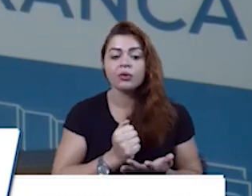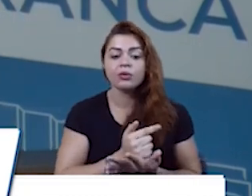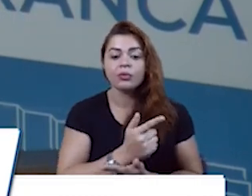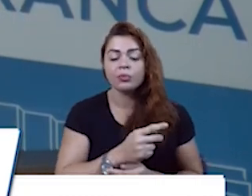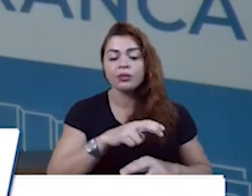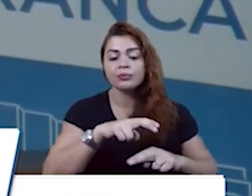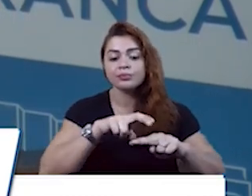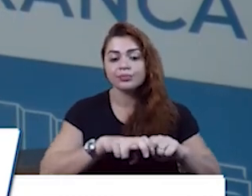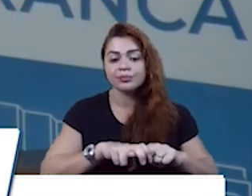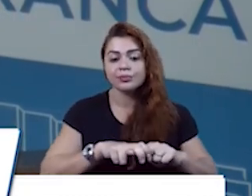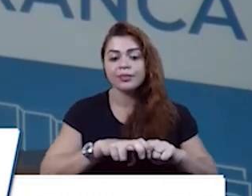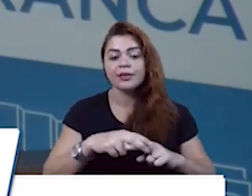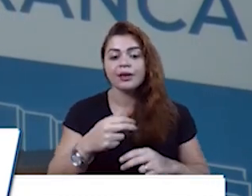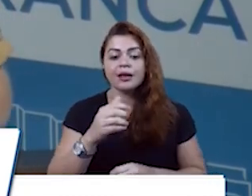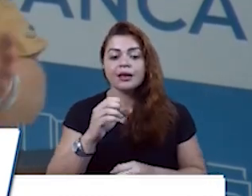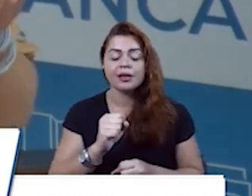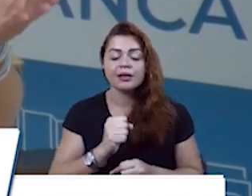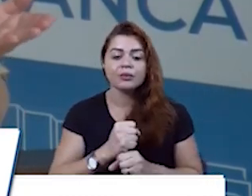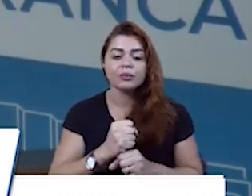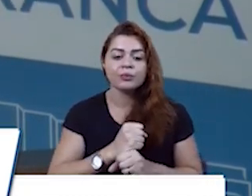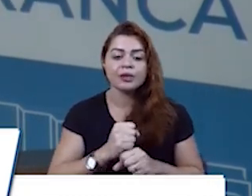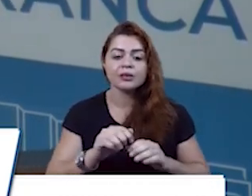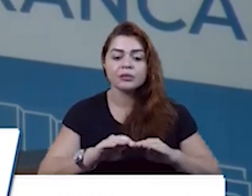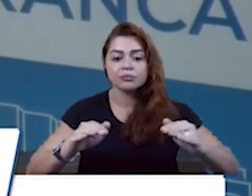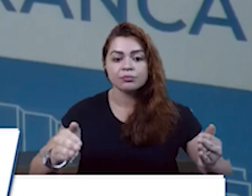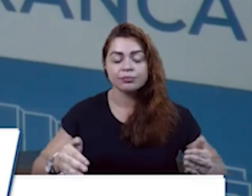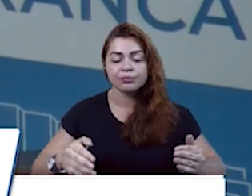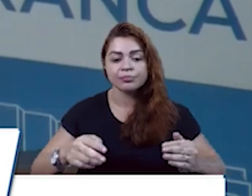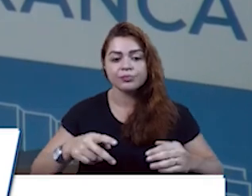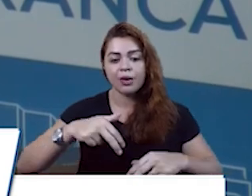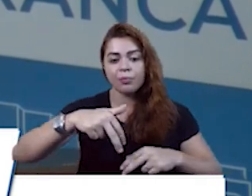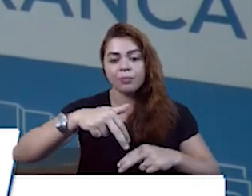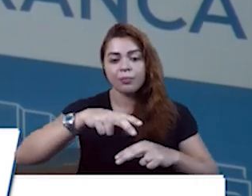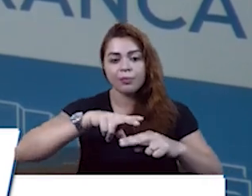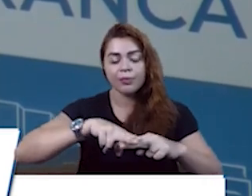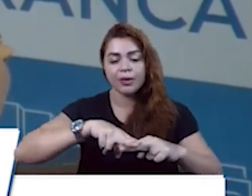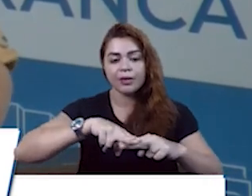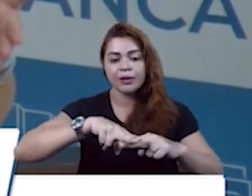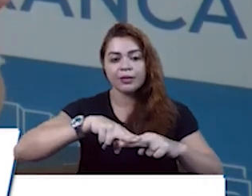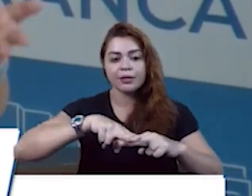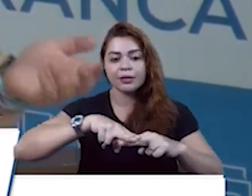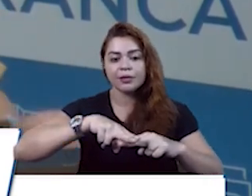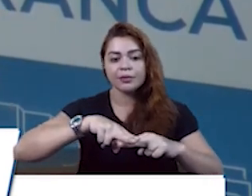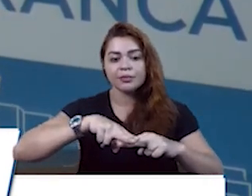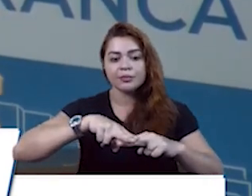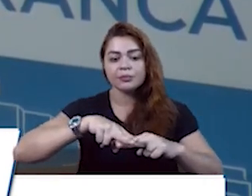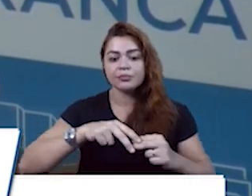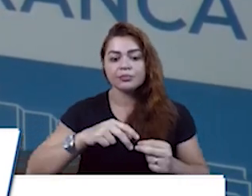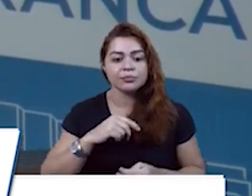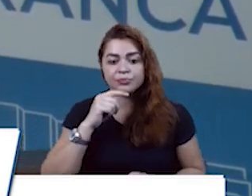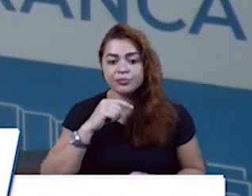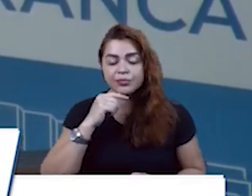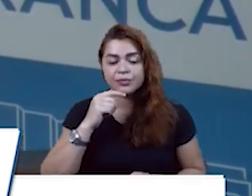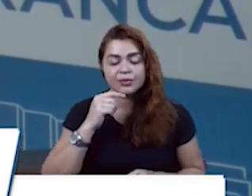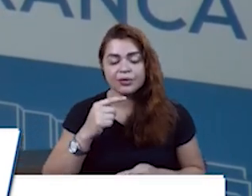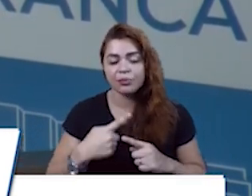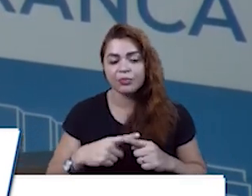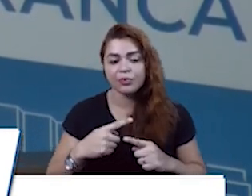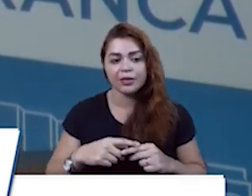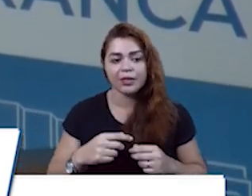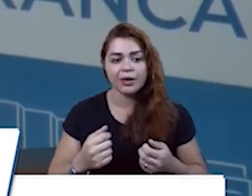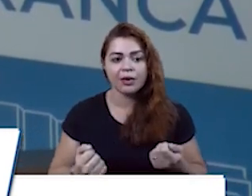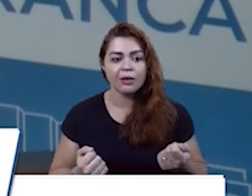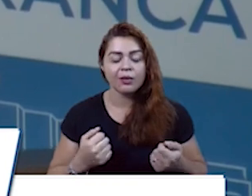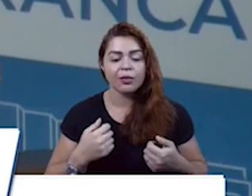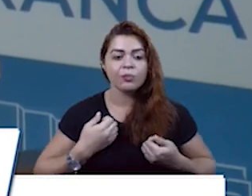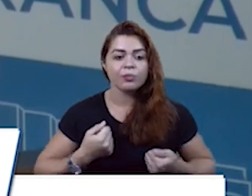falou assim, vem cá ver onde eu sento. Na hora que ela levantou a cadeira, até fez assim para o lado. O peso dela é que equilibrava a cadeira. Isso